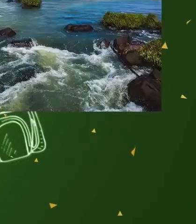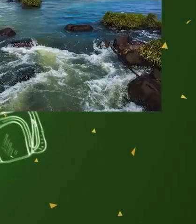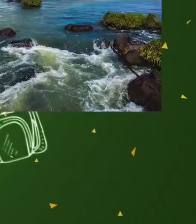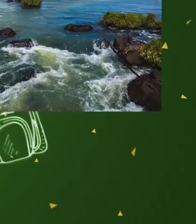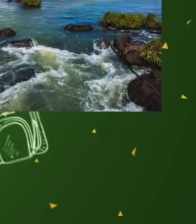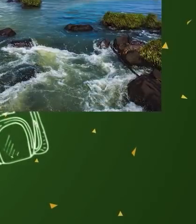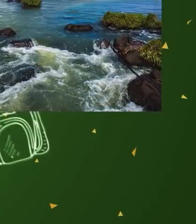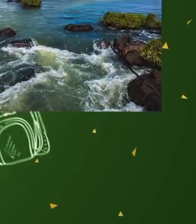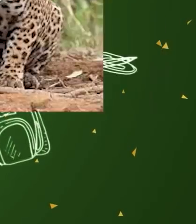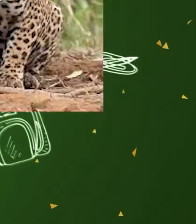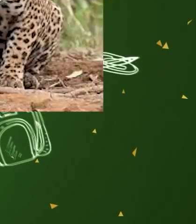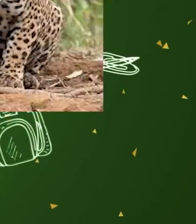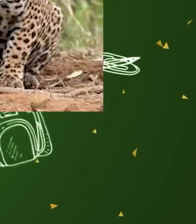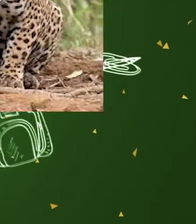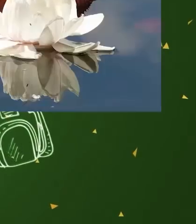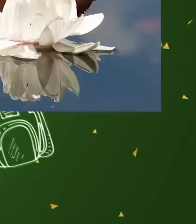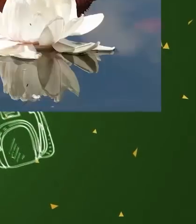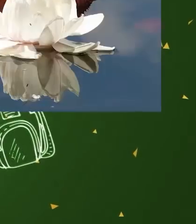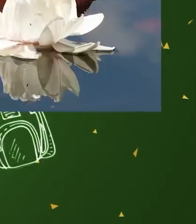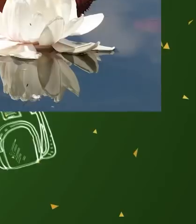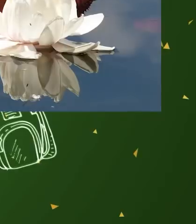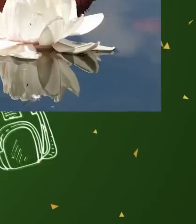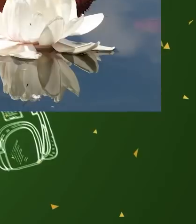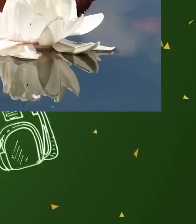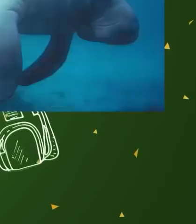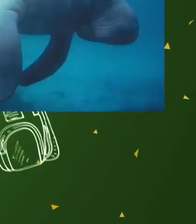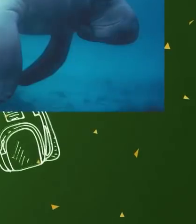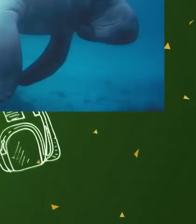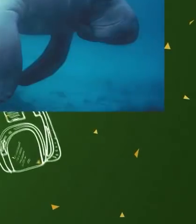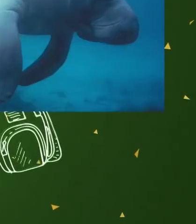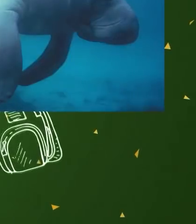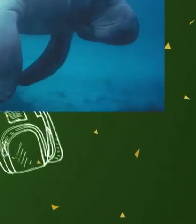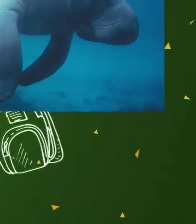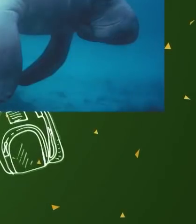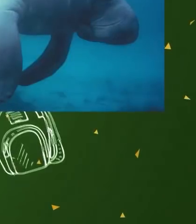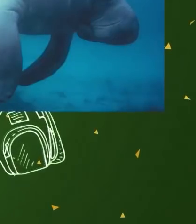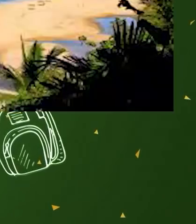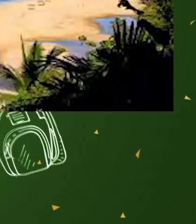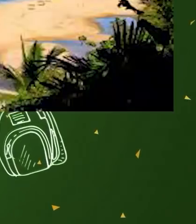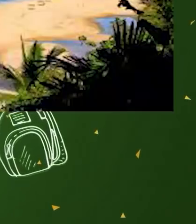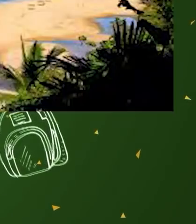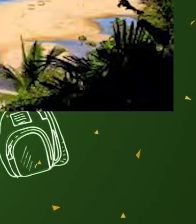Gigante pela própria natureza.